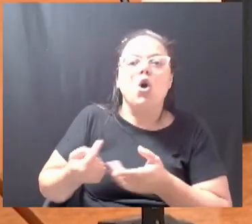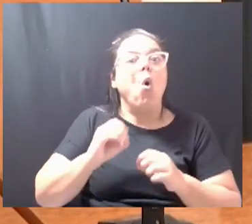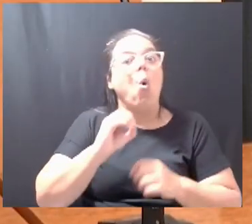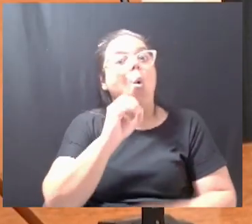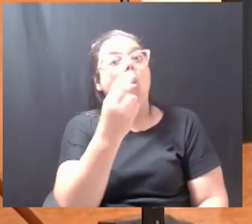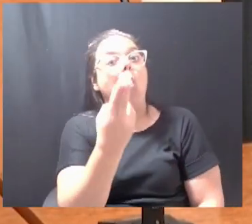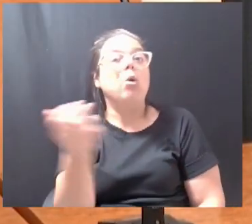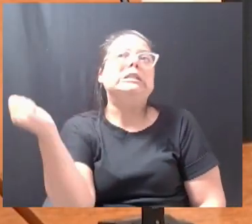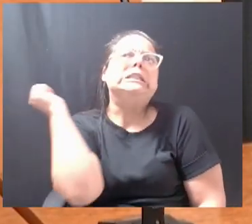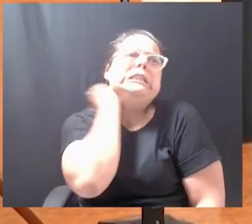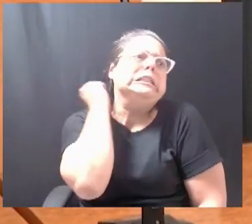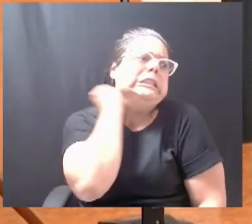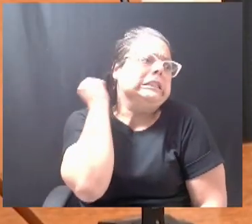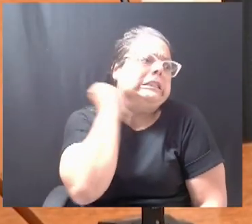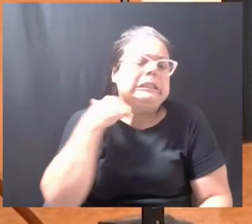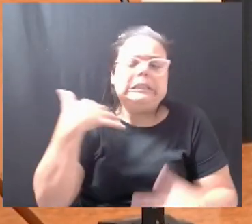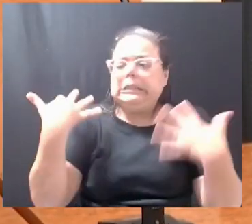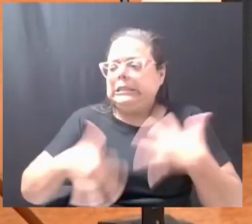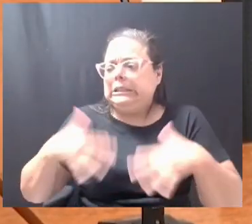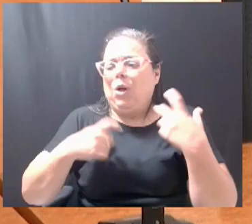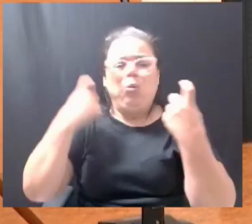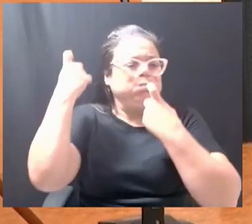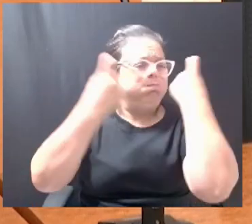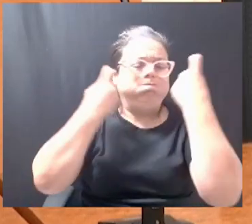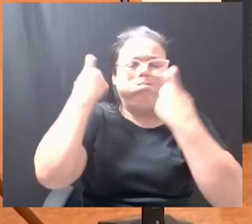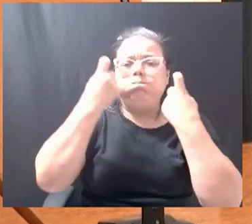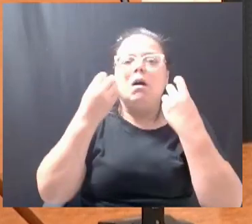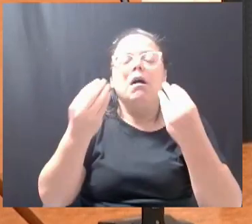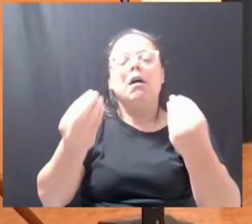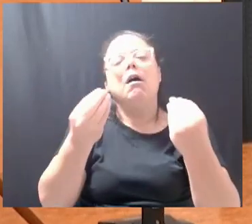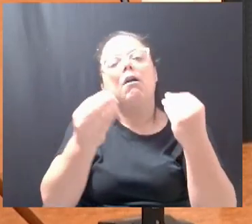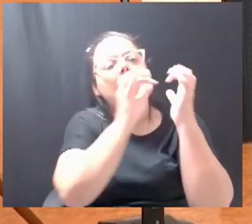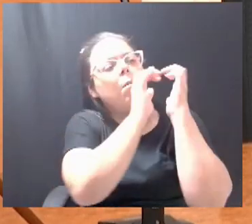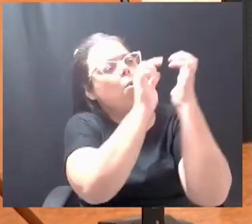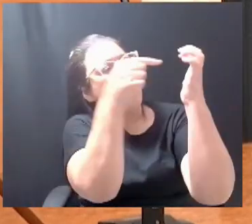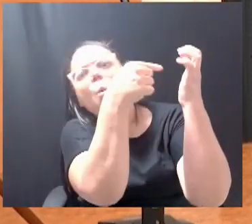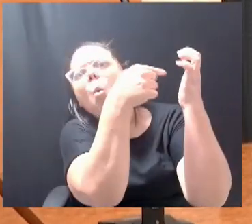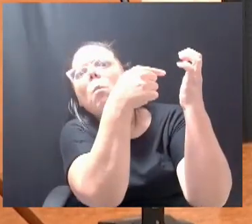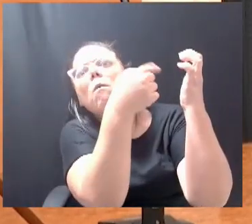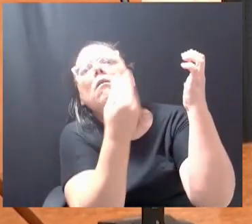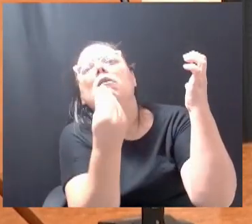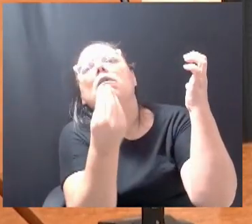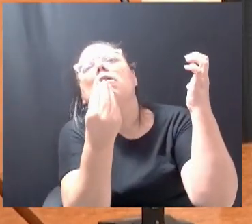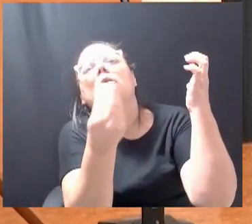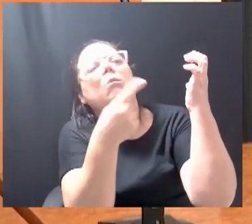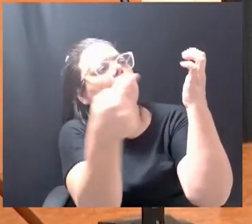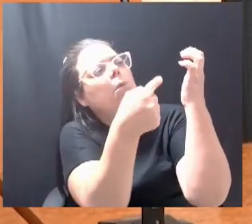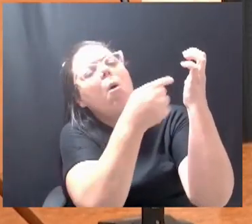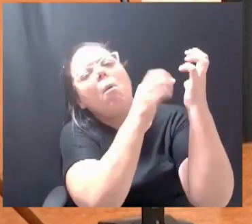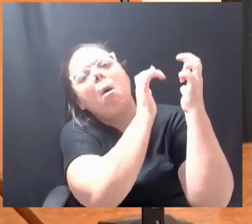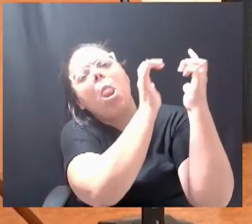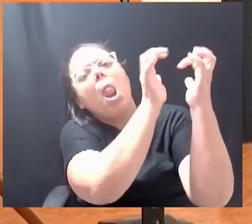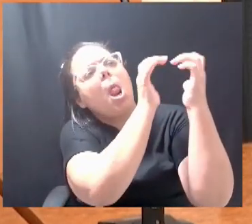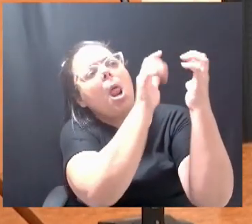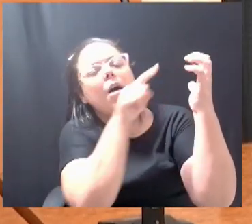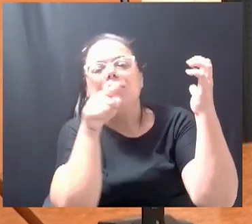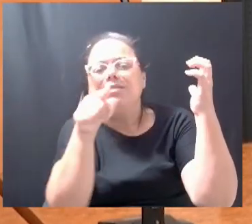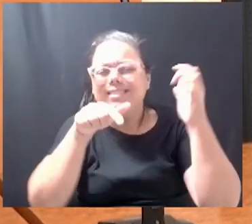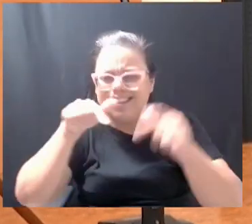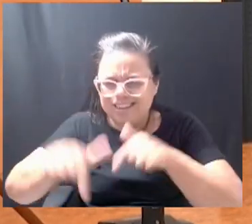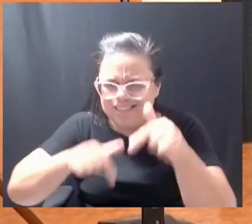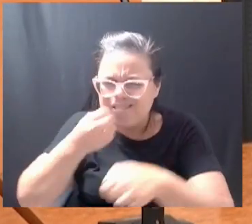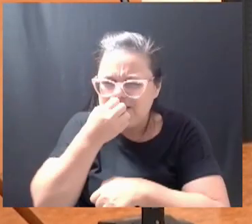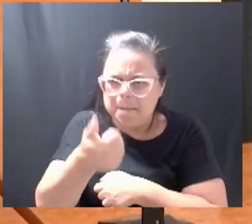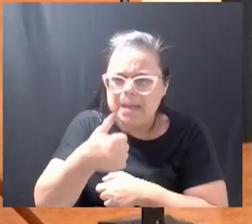cheia de preocupação, como é que esse cérebro vai trabalhar? Alguém trabalha bem quando está passando por um problema difícil